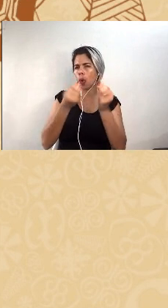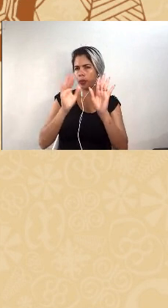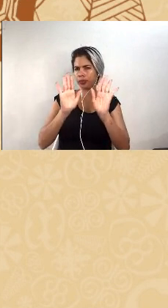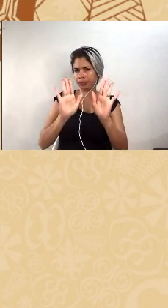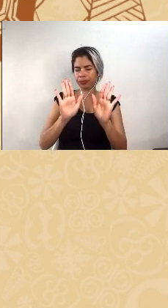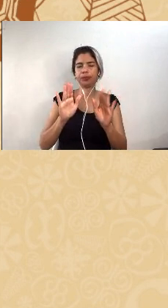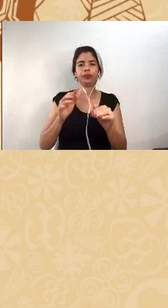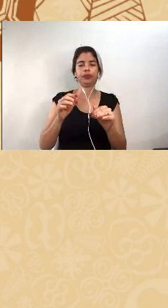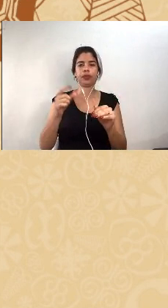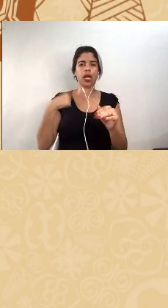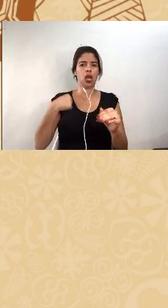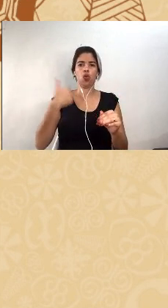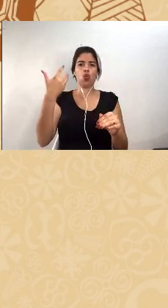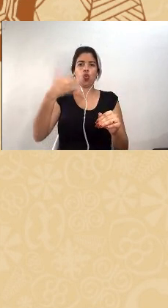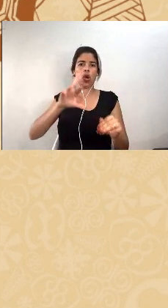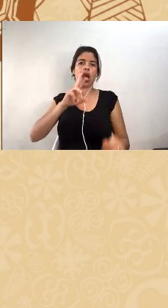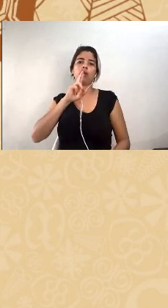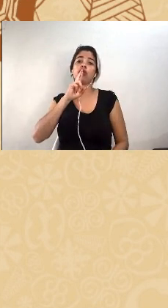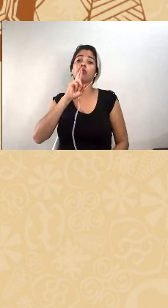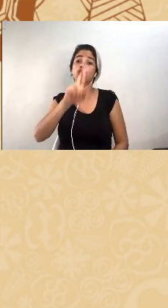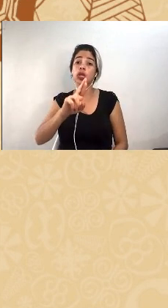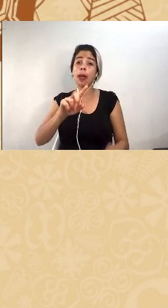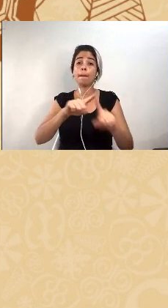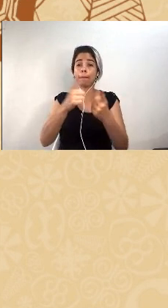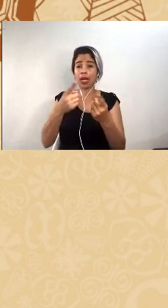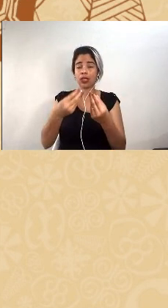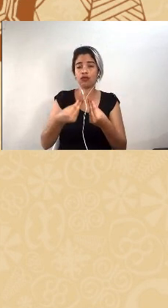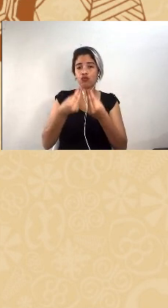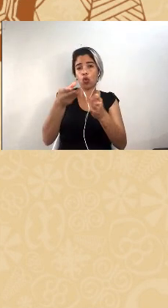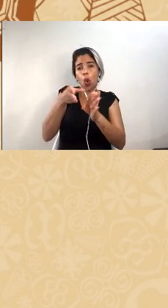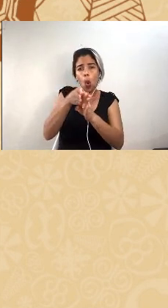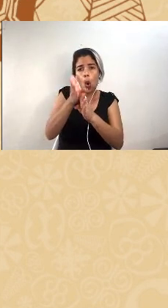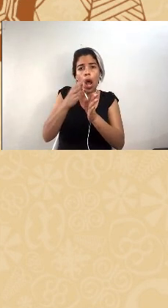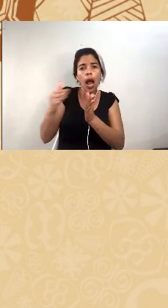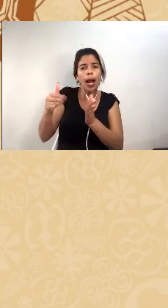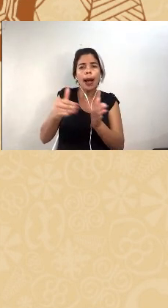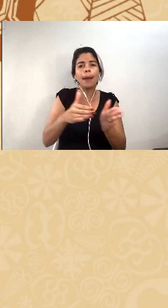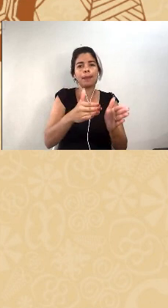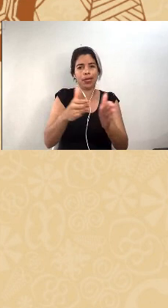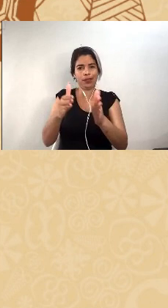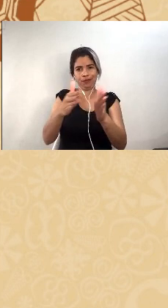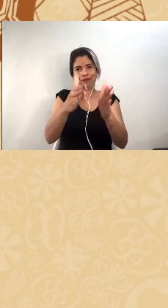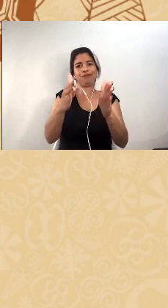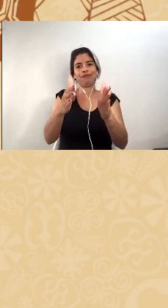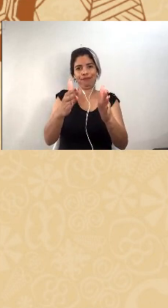Óbvio que eu não quero dar resposta aqui, mas eu vou dar um caminho, né? A gente vai construir alguns caminhos aqui.